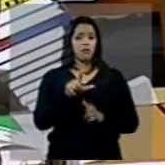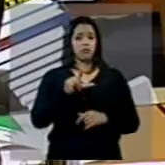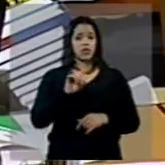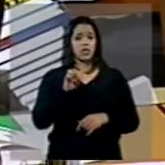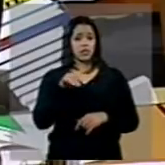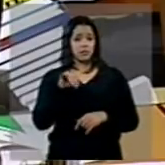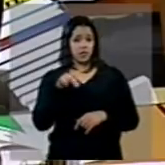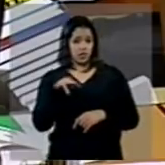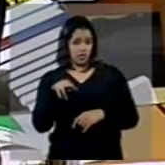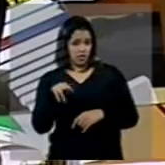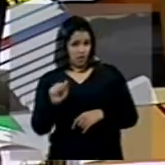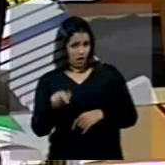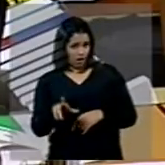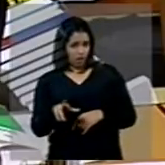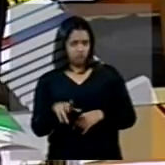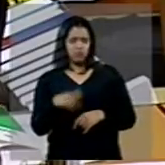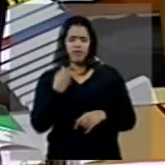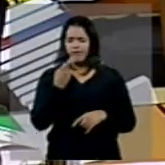para